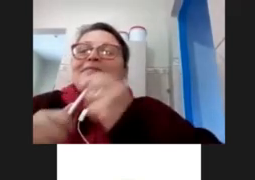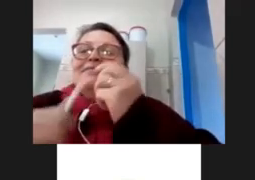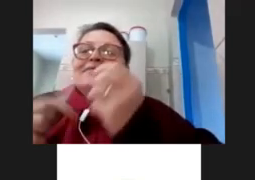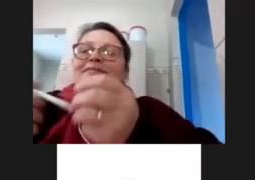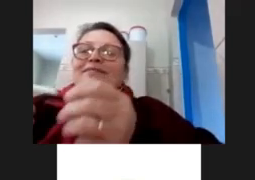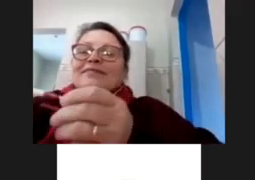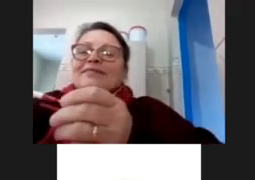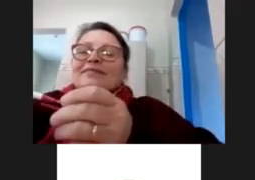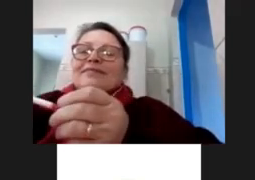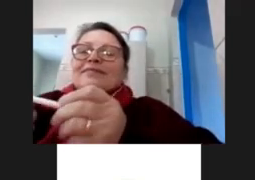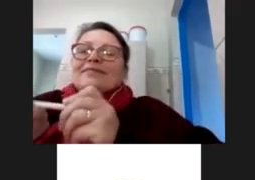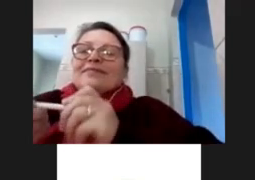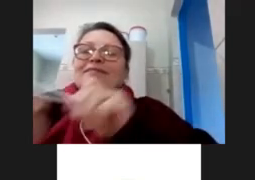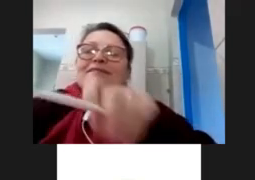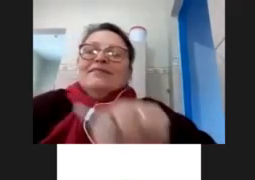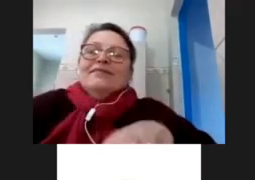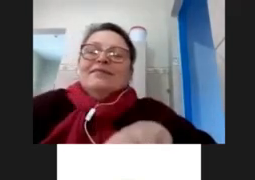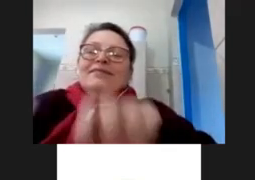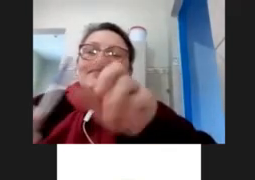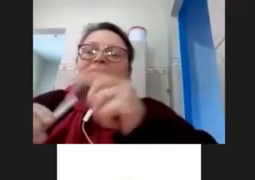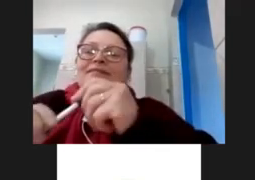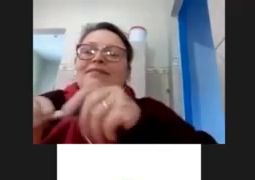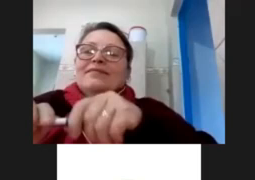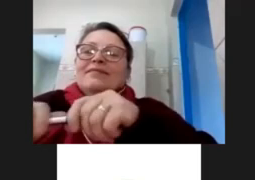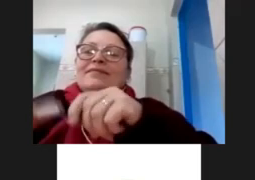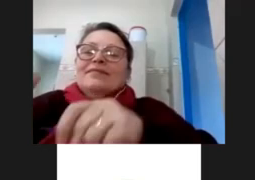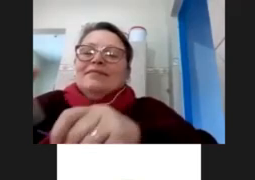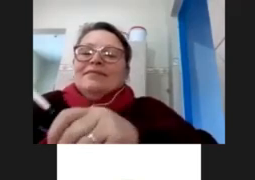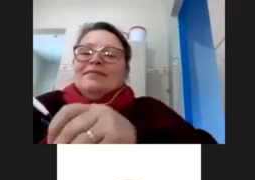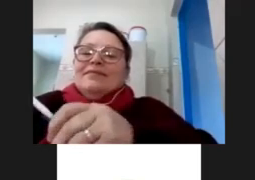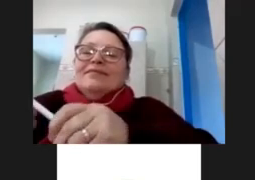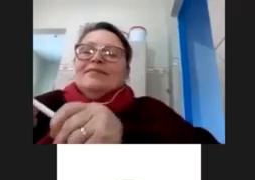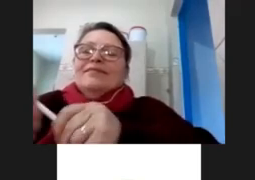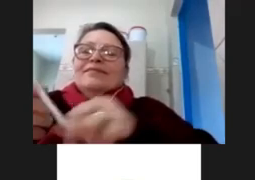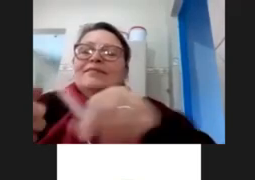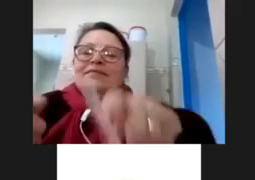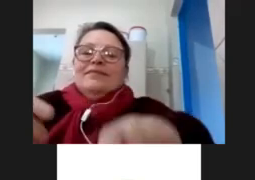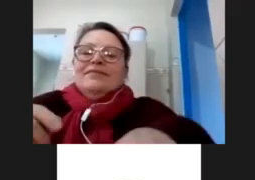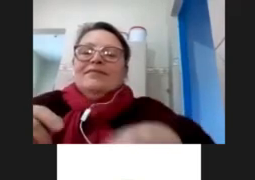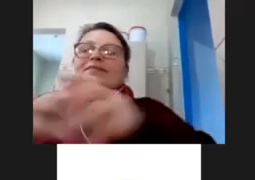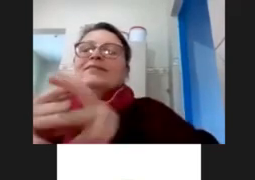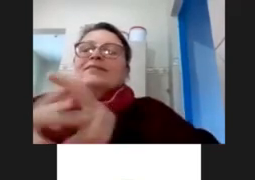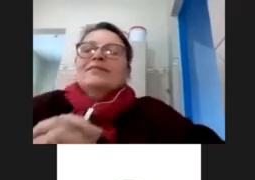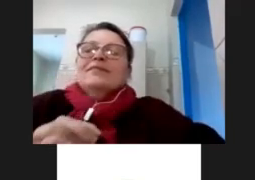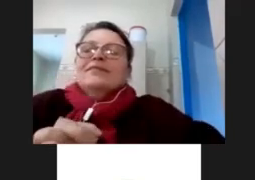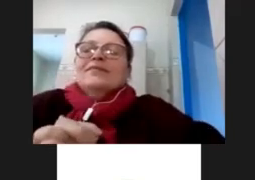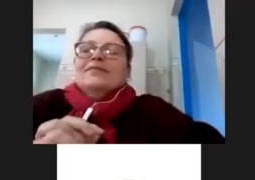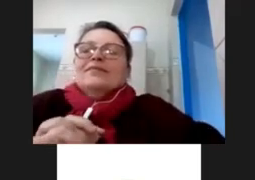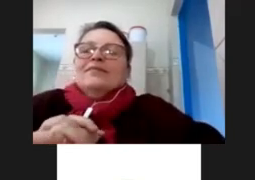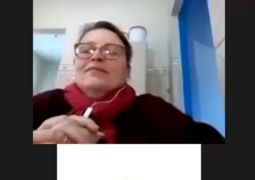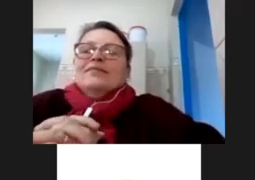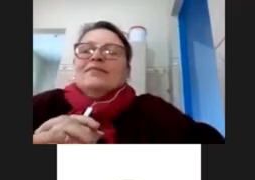Foco na cliente, sabe? Legal. Estude o caso dela. Lembra? Cada cliente é um cliente. Você